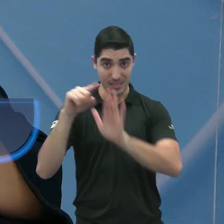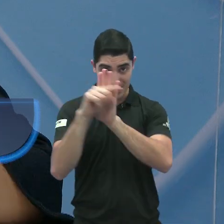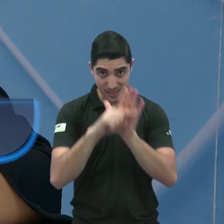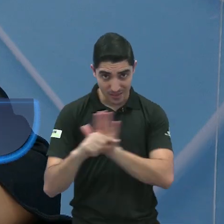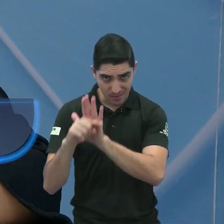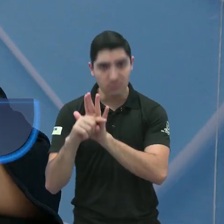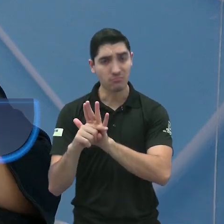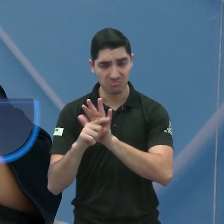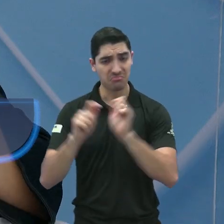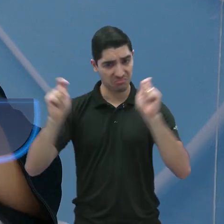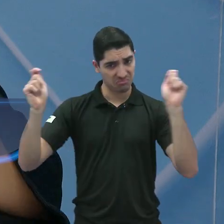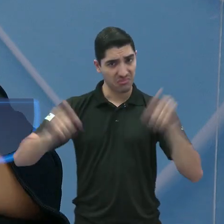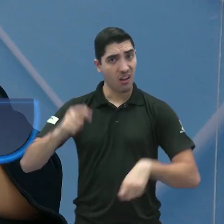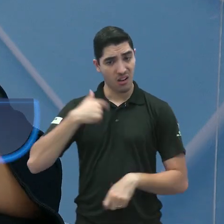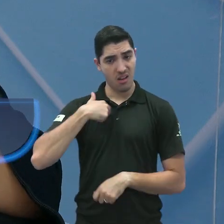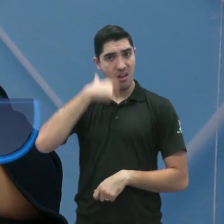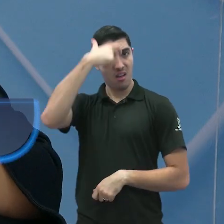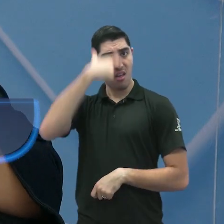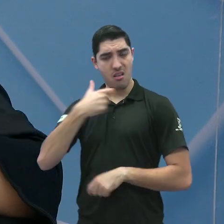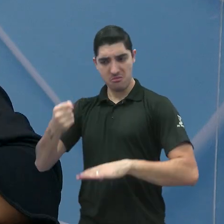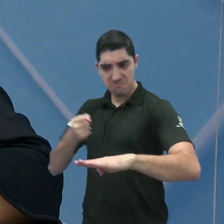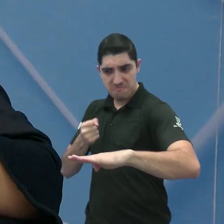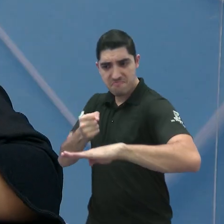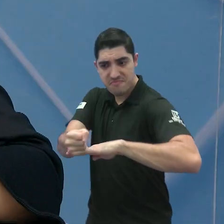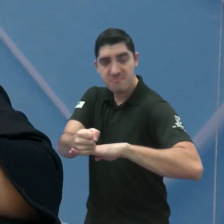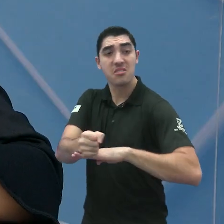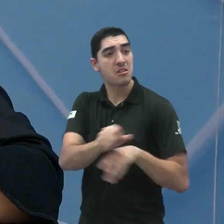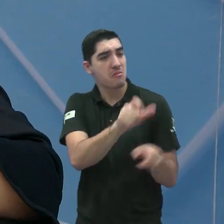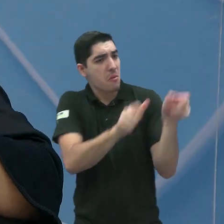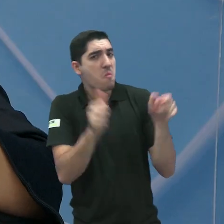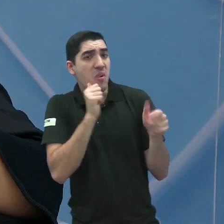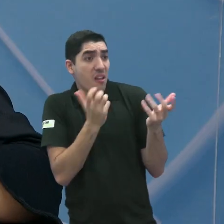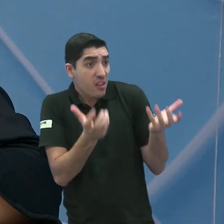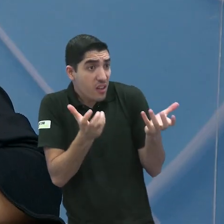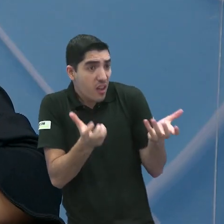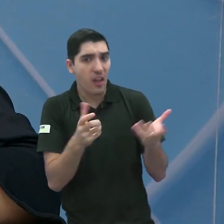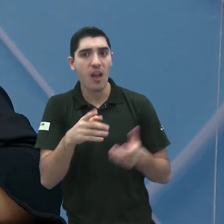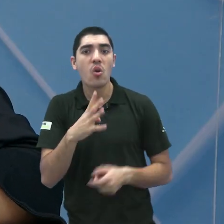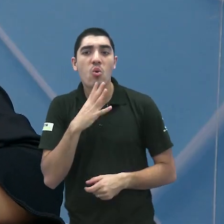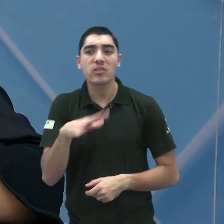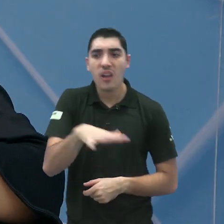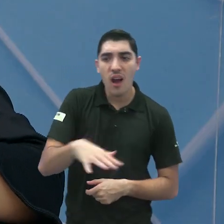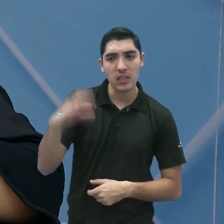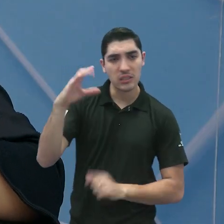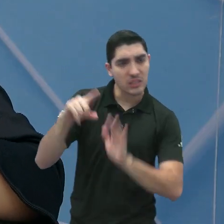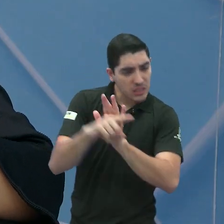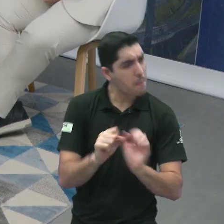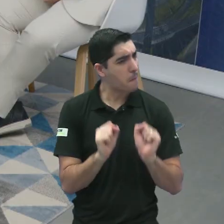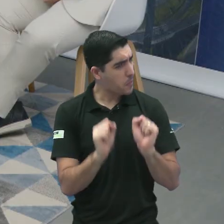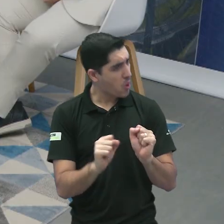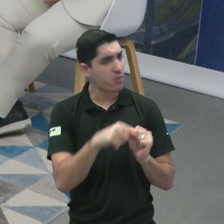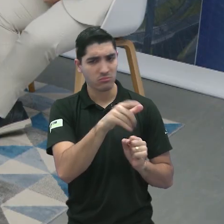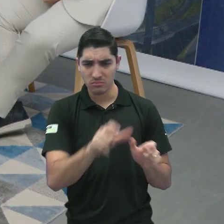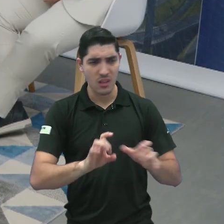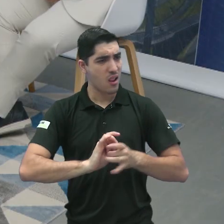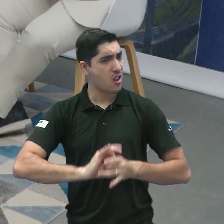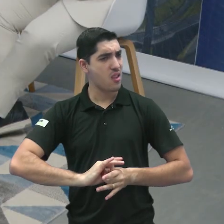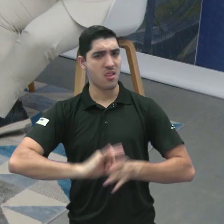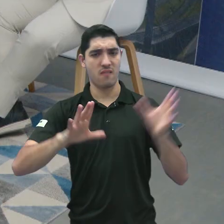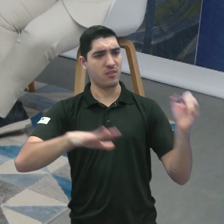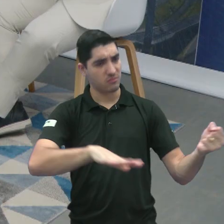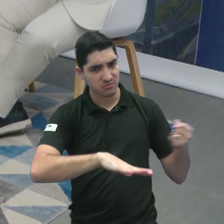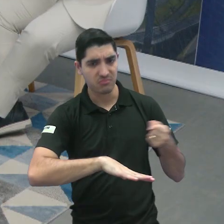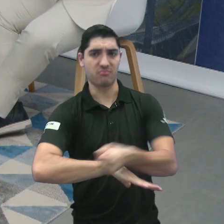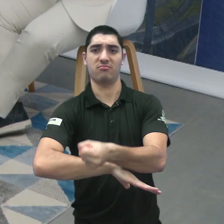tem lugar para mim, tem lugar para mulheres que querem fazer ciência e fazer a diferença. Com certeza, tem lugar para todo mundo